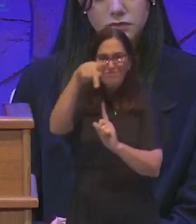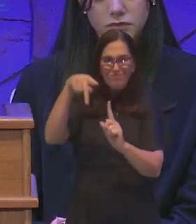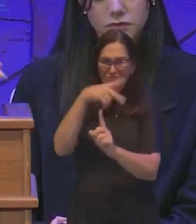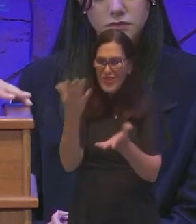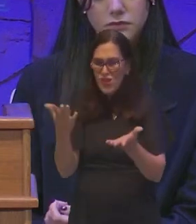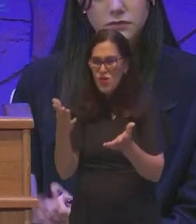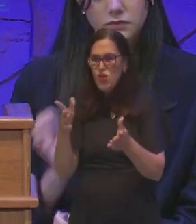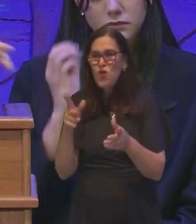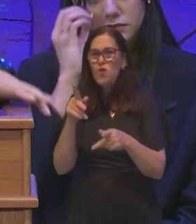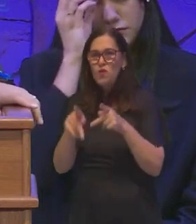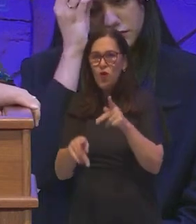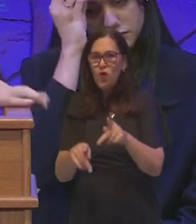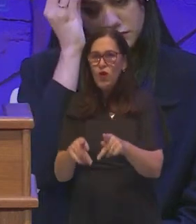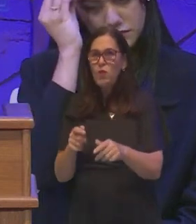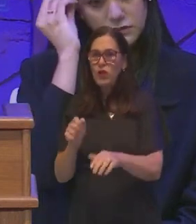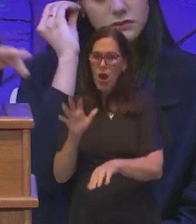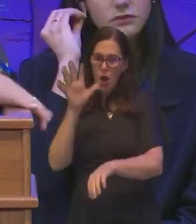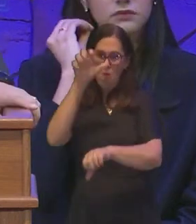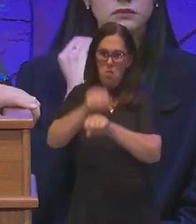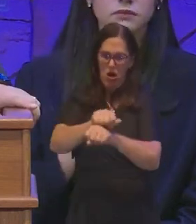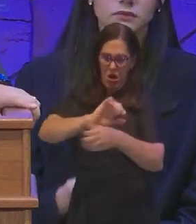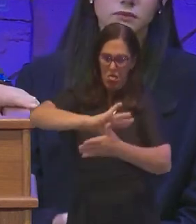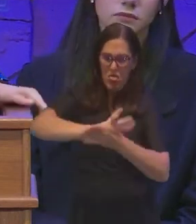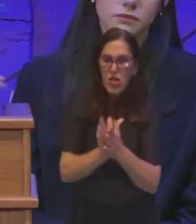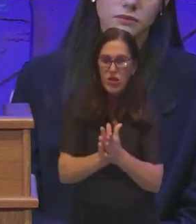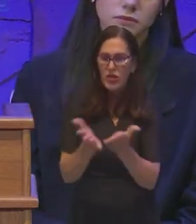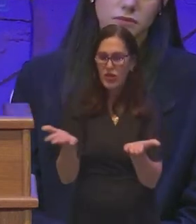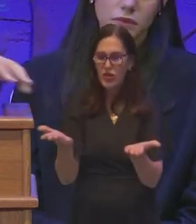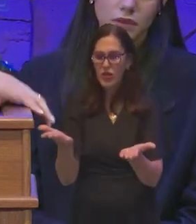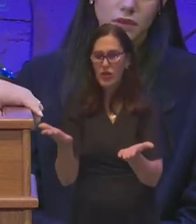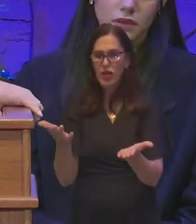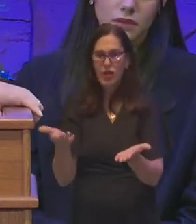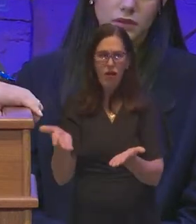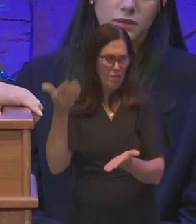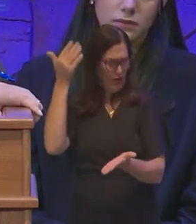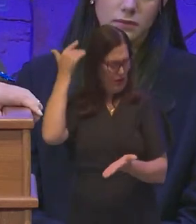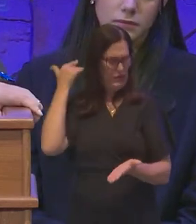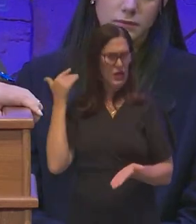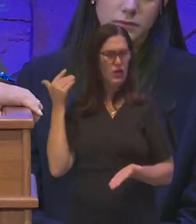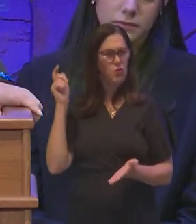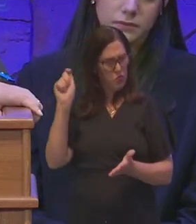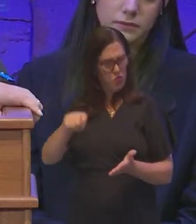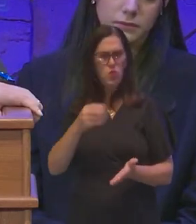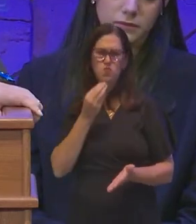que poderia ter sido dominado e exterminado em tempos passados.